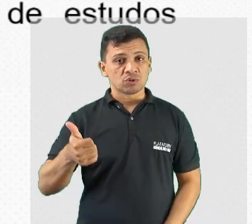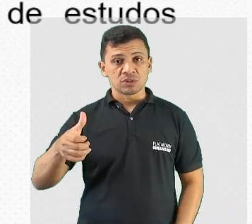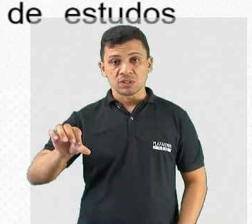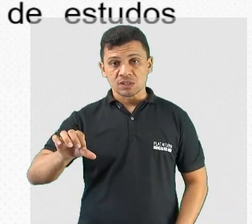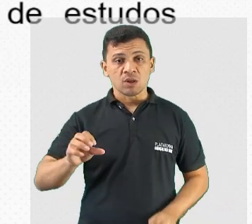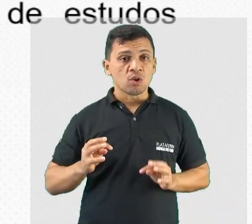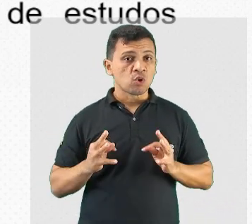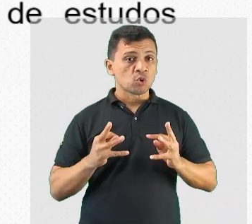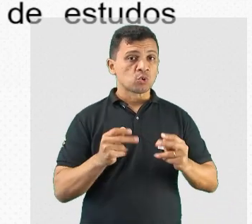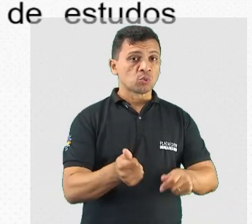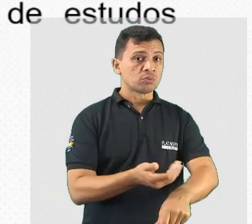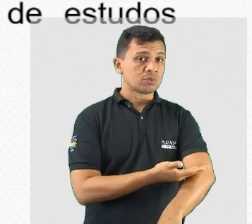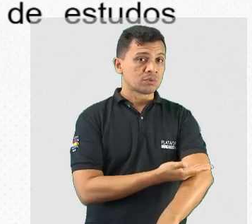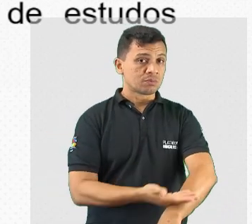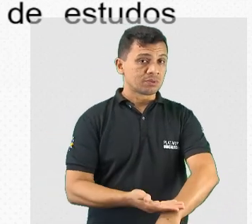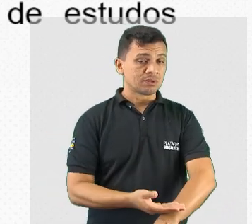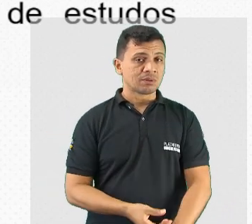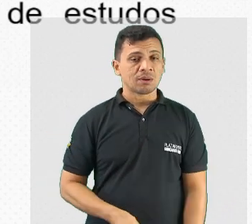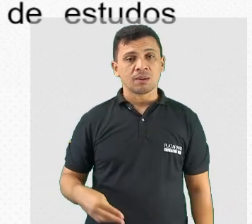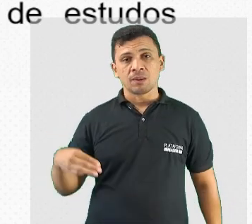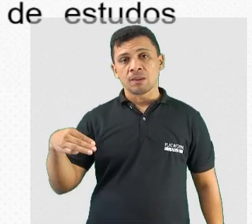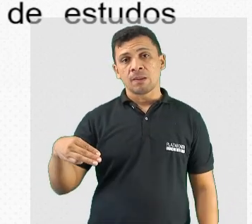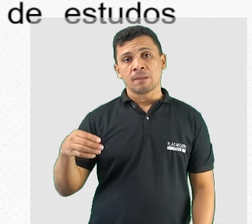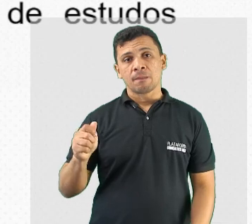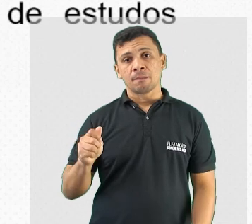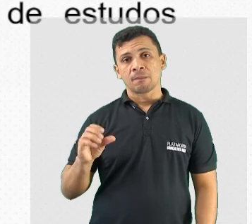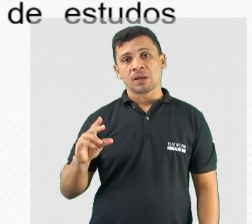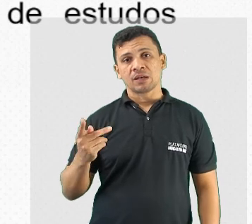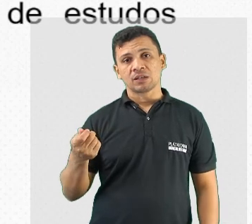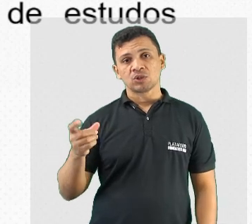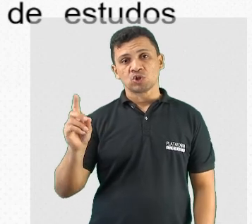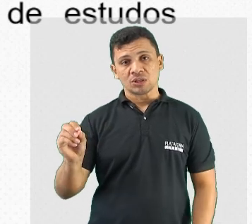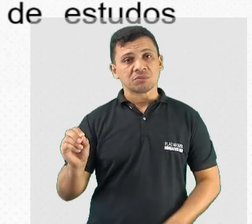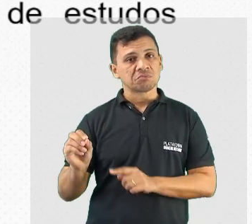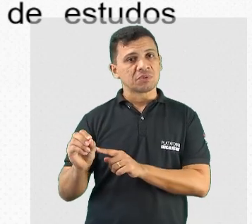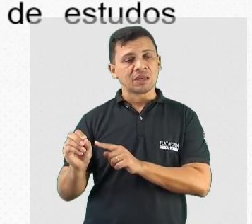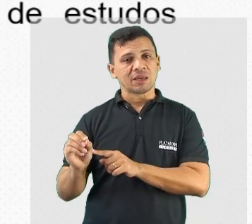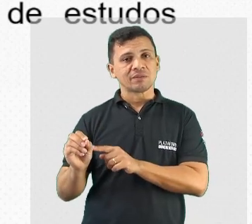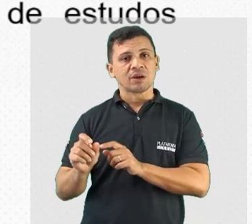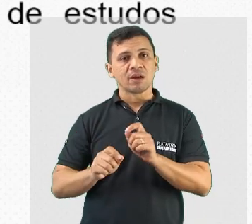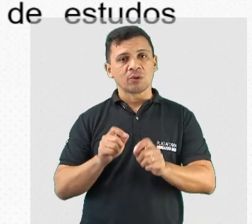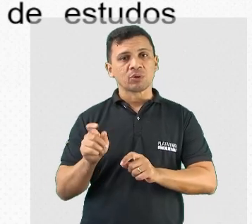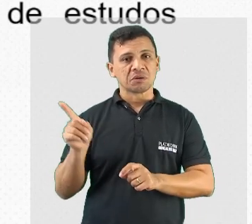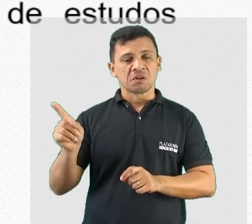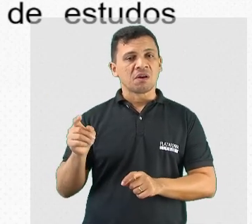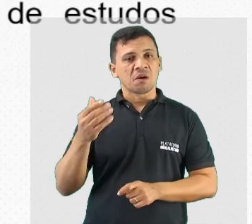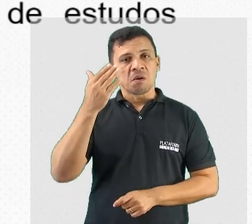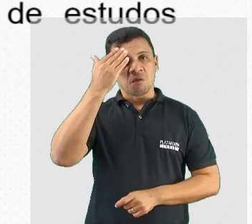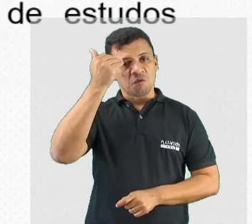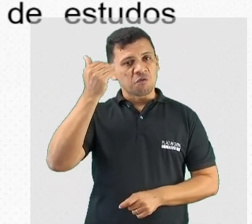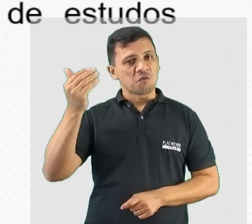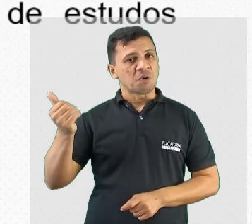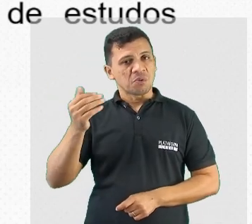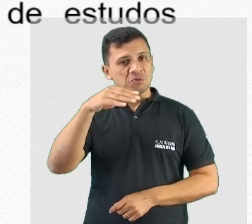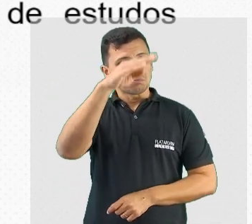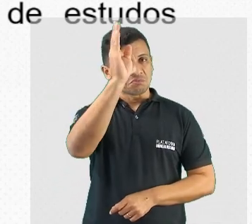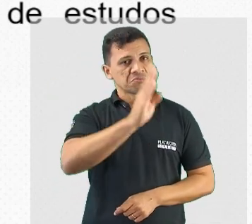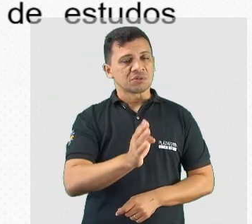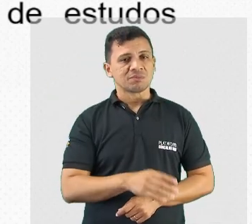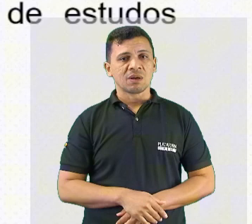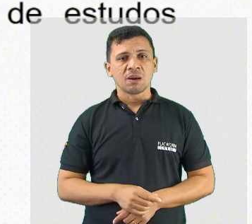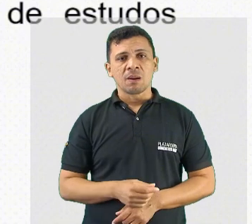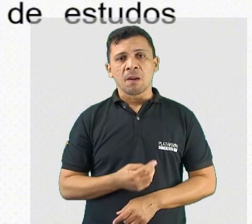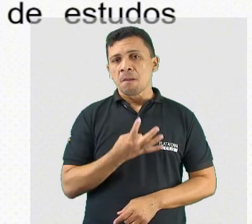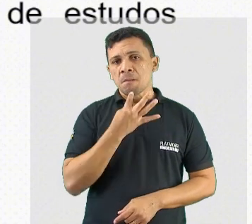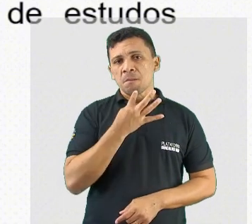né? Machado de Assis, da literatura brasileira, disse que possivelmente era o nosso Beethoven brasileiro. Mas por que pouca gente sabe dele?